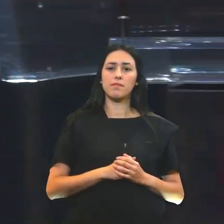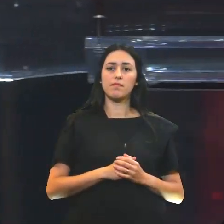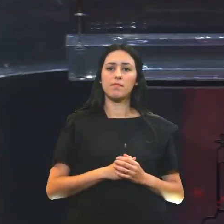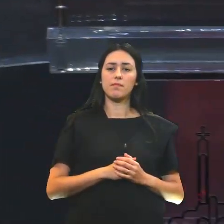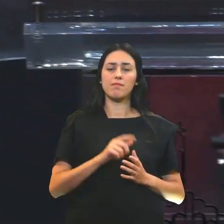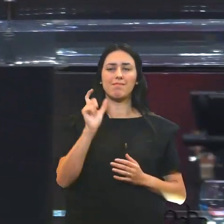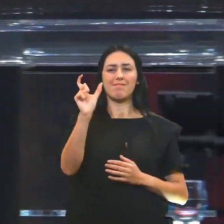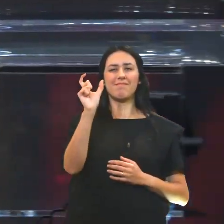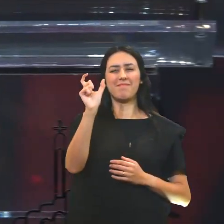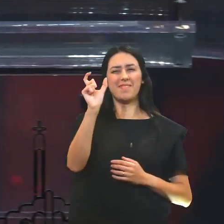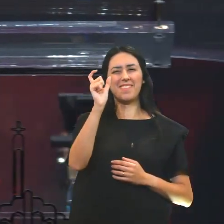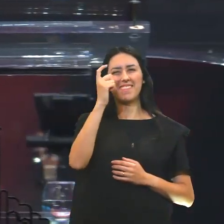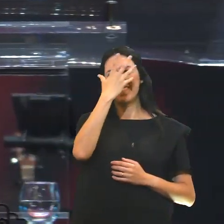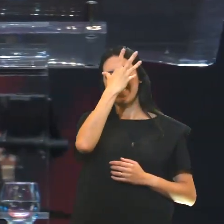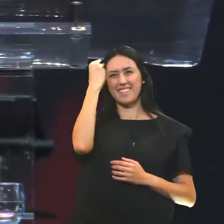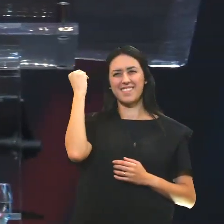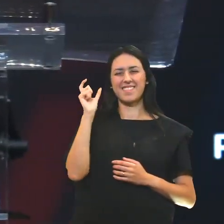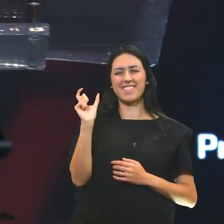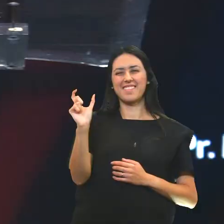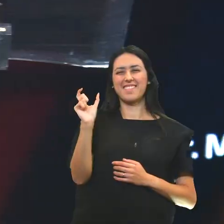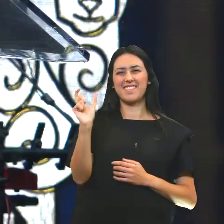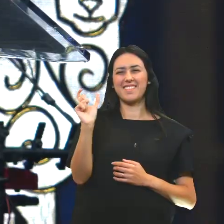agora faltou a palavra aqui.